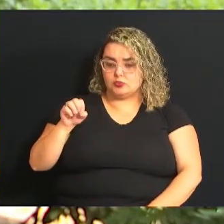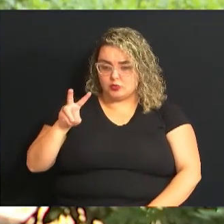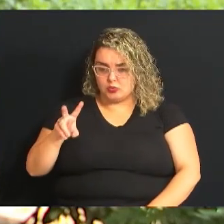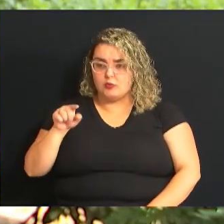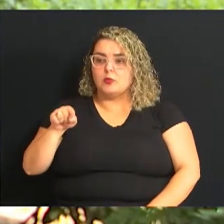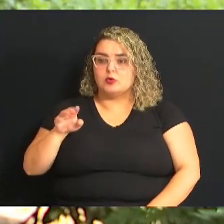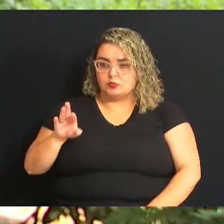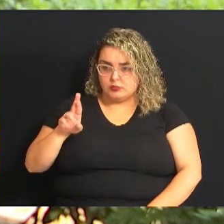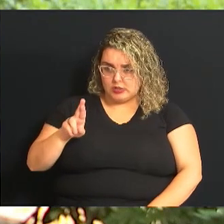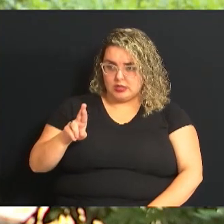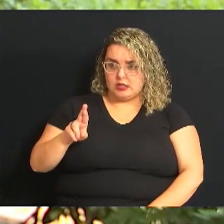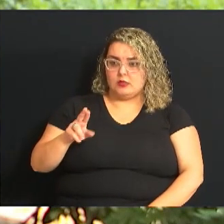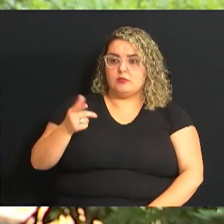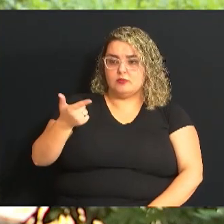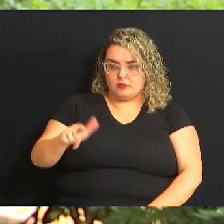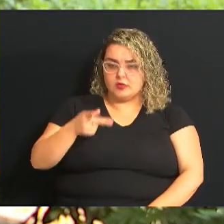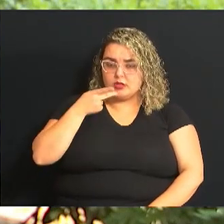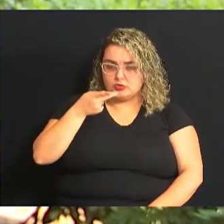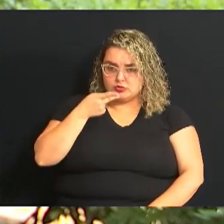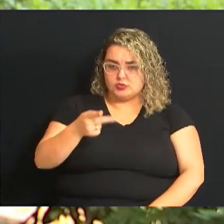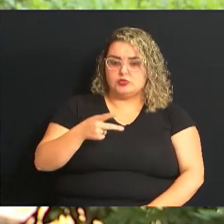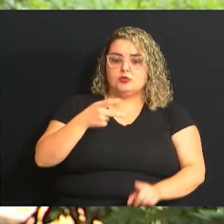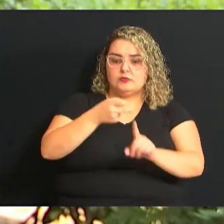vacina.campinas.sp.gov.br. Vou repetir para vocês aí,